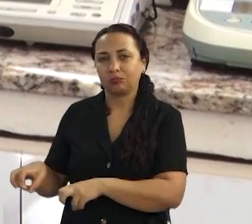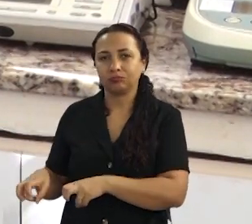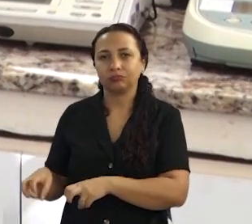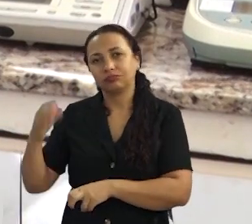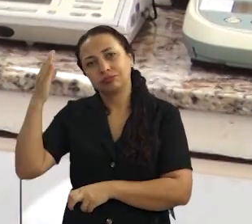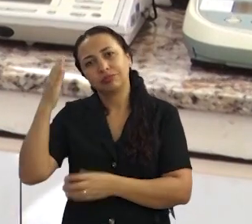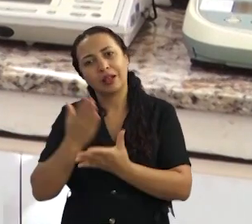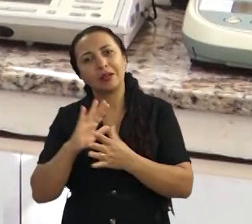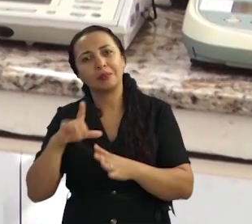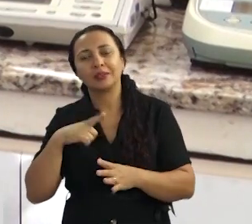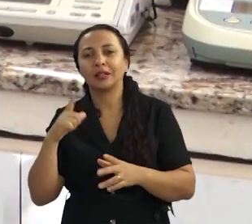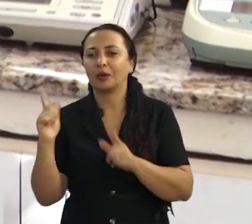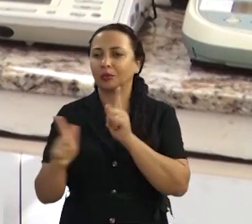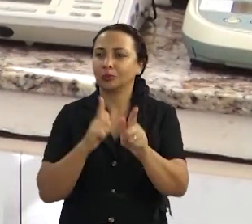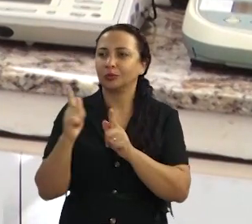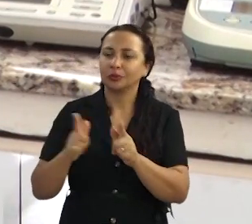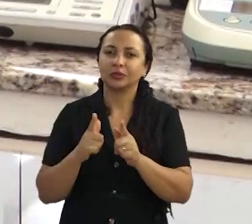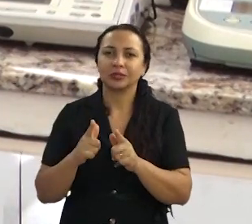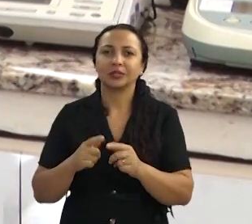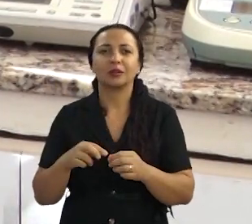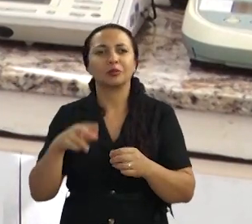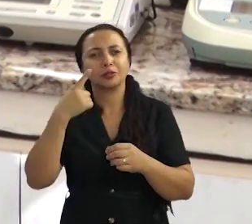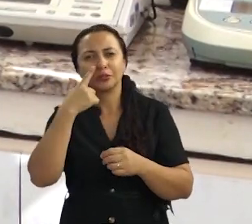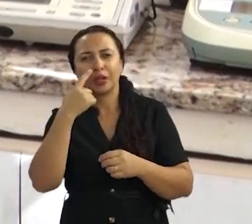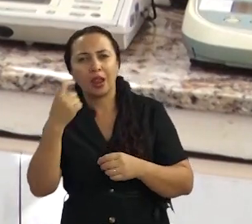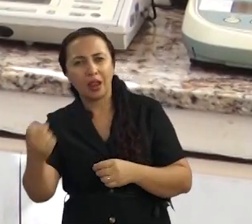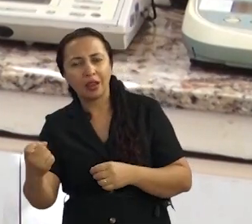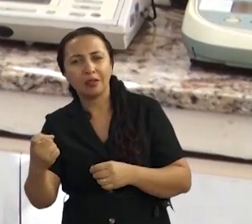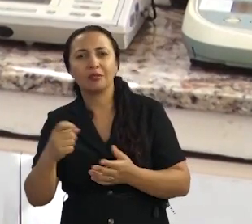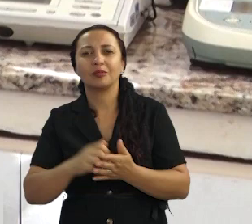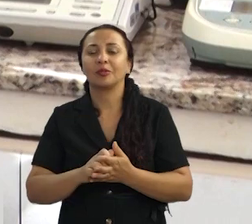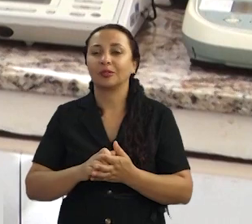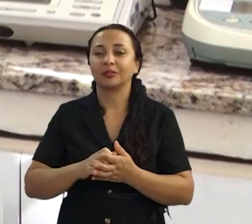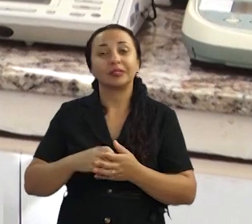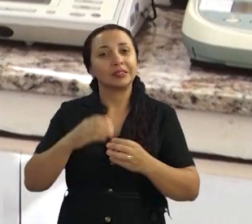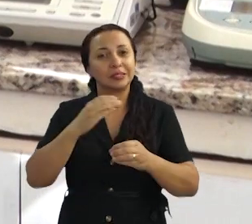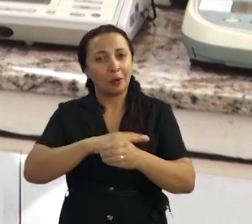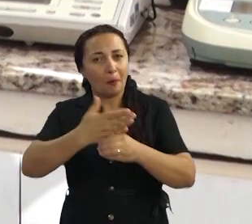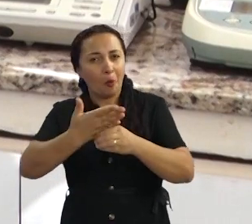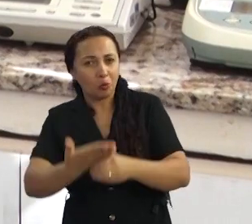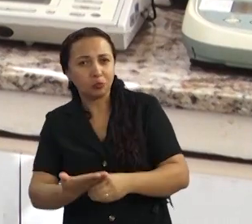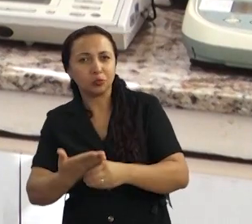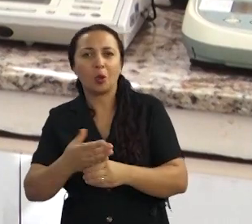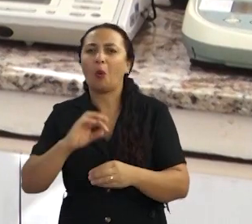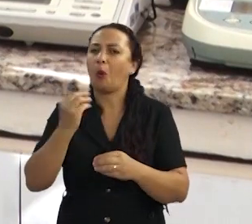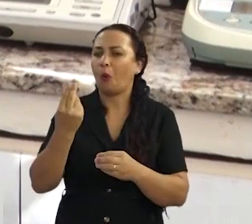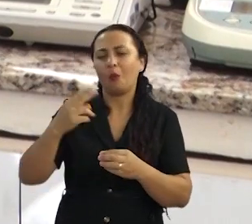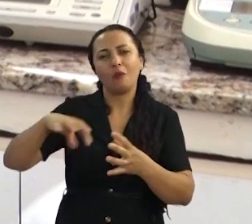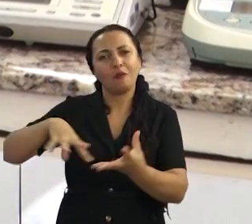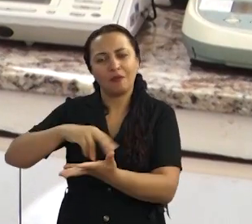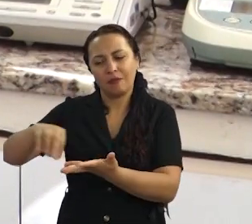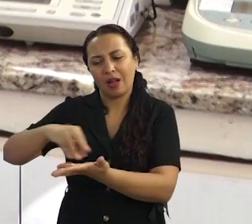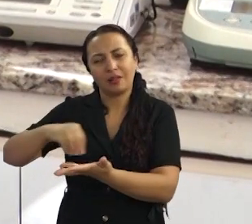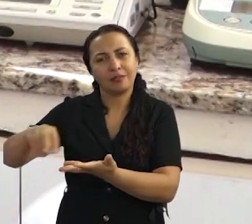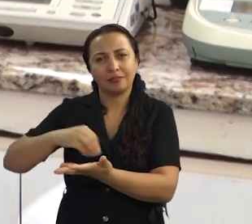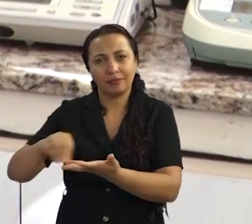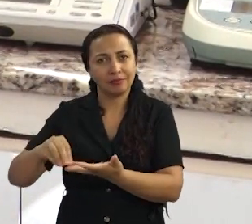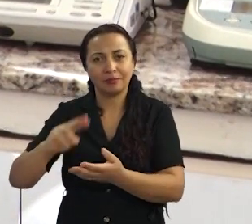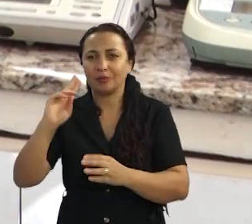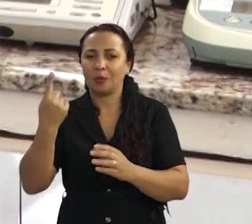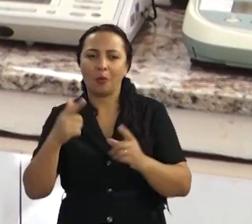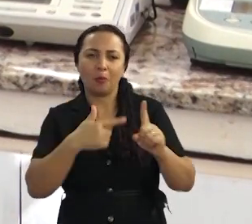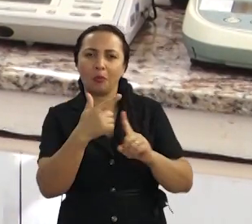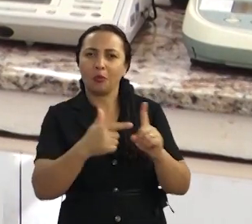acabam tendo uma geração de resíduos nessa produção de mandioca, seja para a produção de farinha, seja